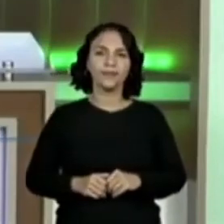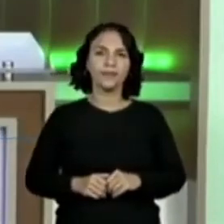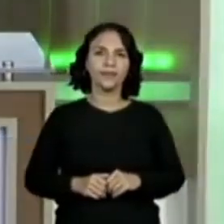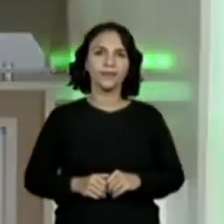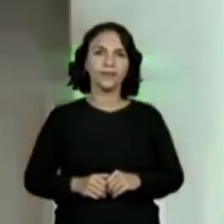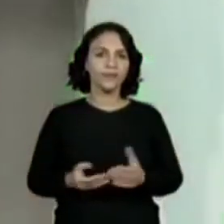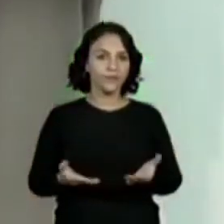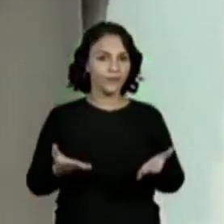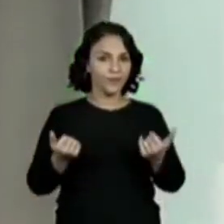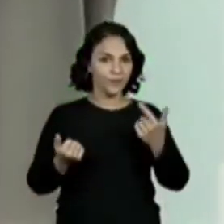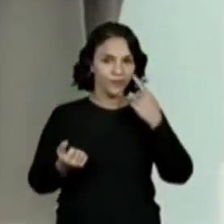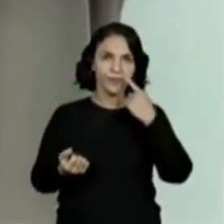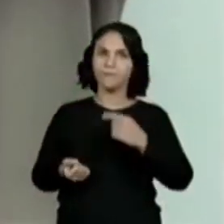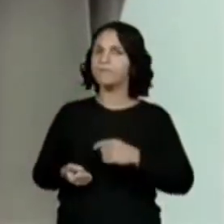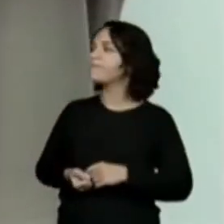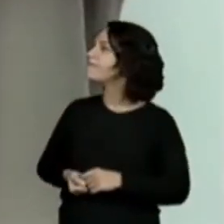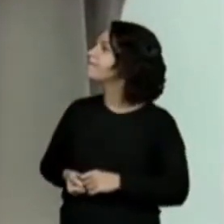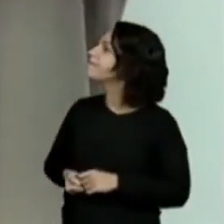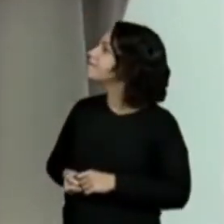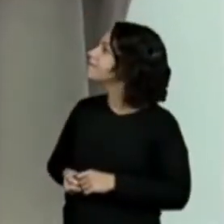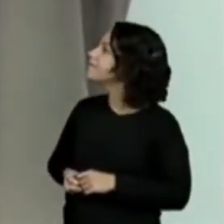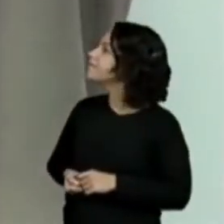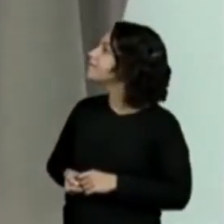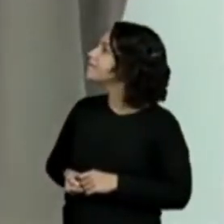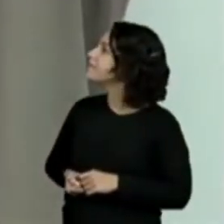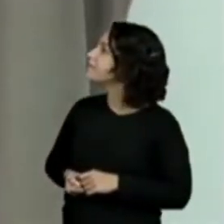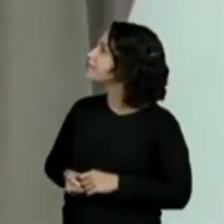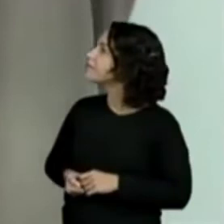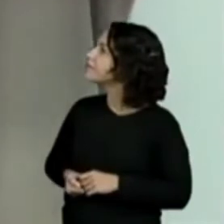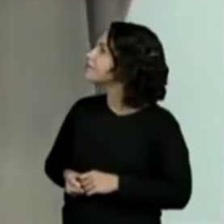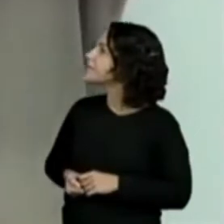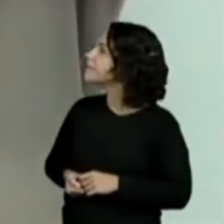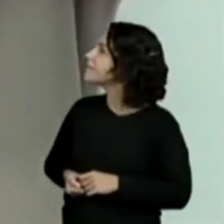Vamos lá? Nosso próximo envelope.